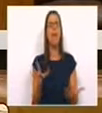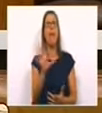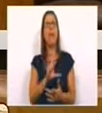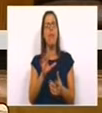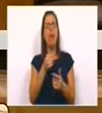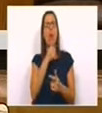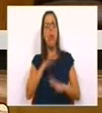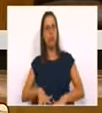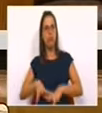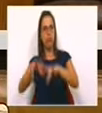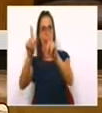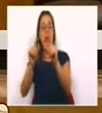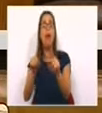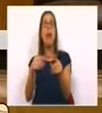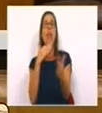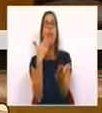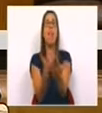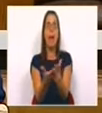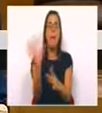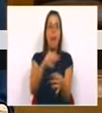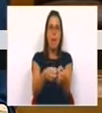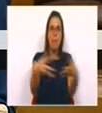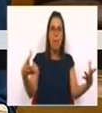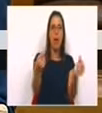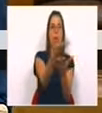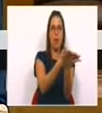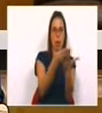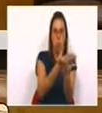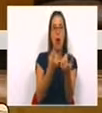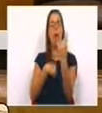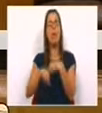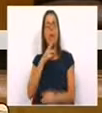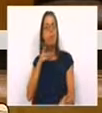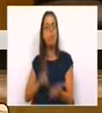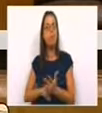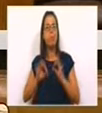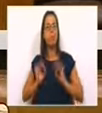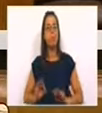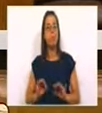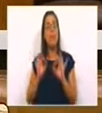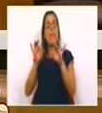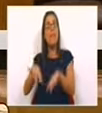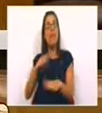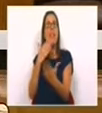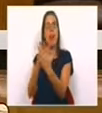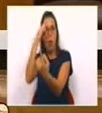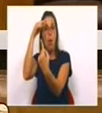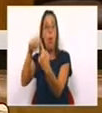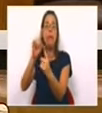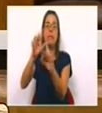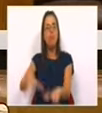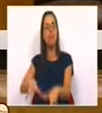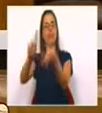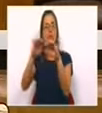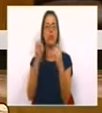formas de progresso que se irão traduzir no maior crescimento económico e, naquilo que verdadeiramente releva no final, no maior